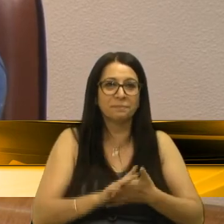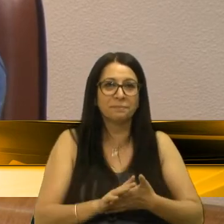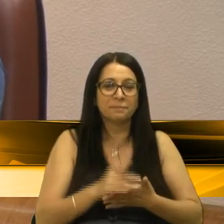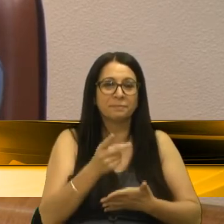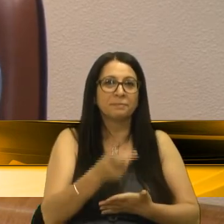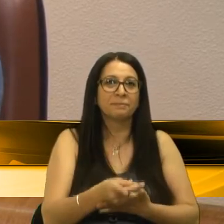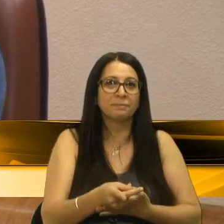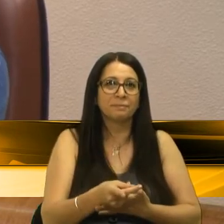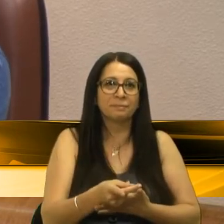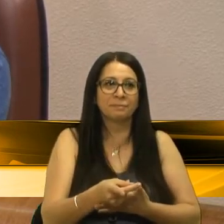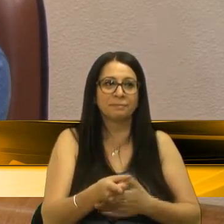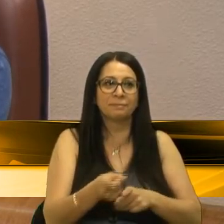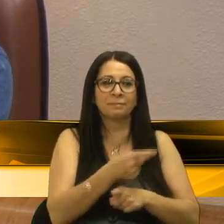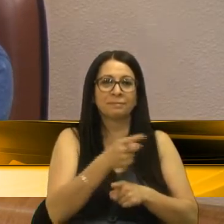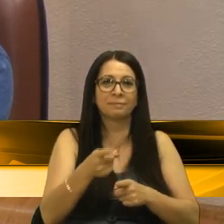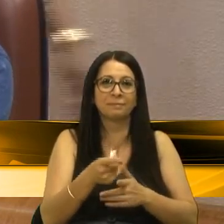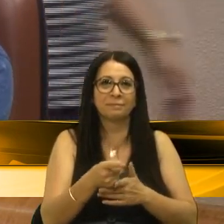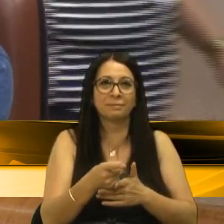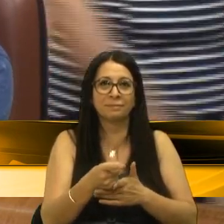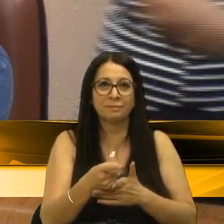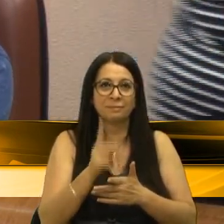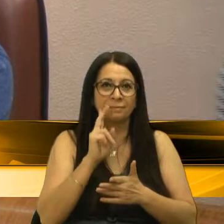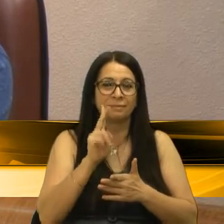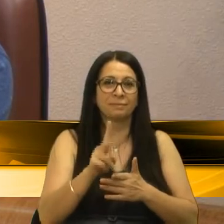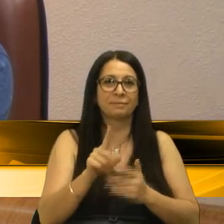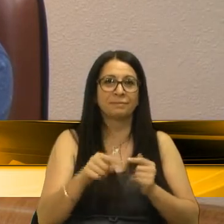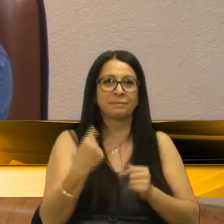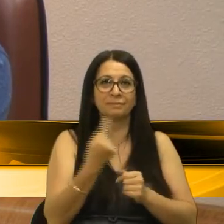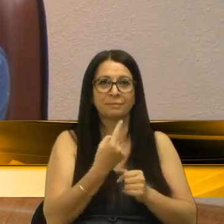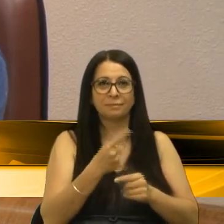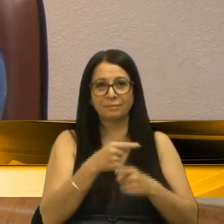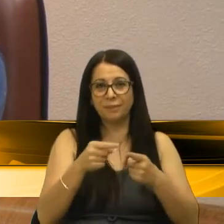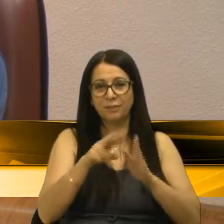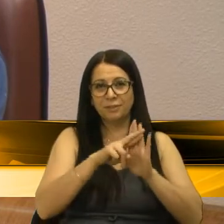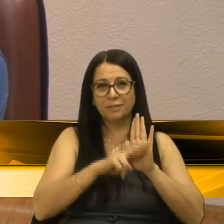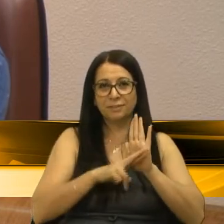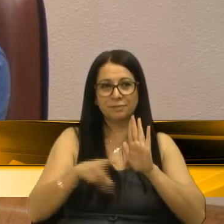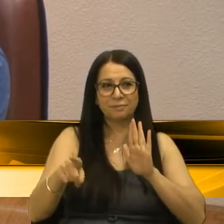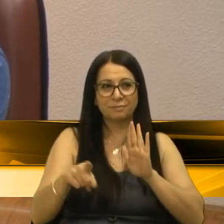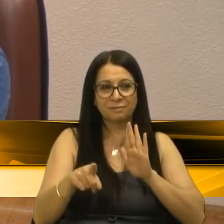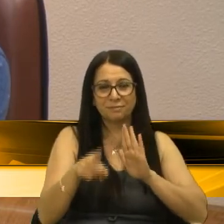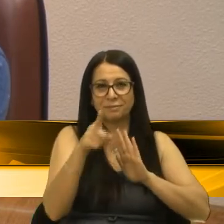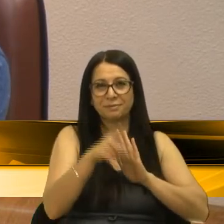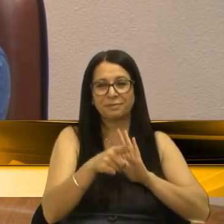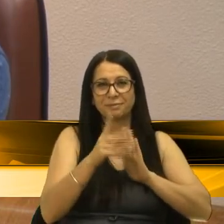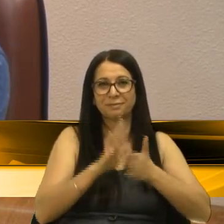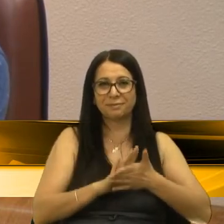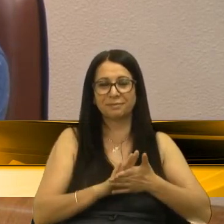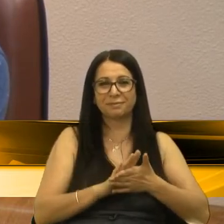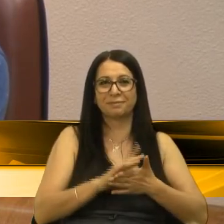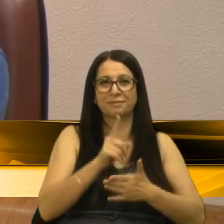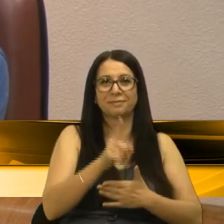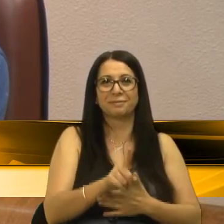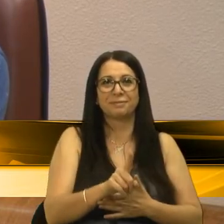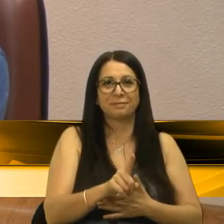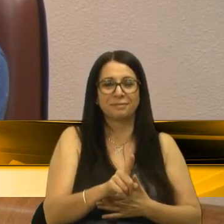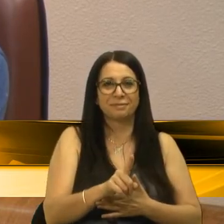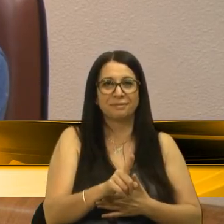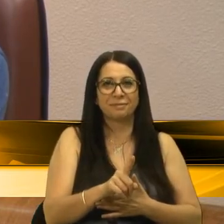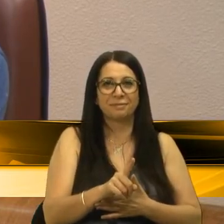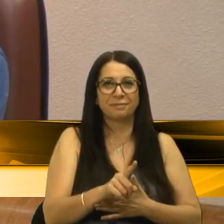13.885/2004, as edificações existentes consideradas em situação regular nos termos do caput do inciso 1º do